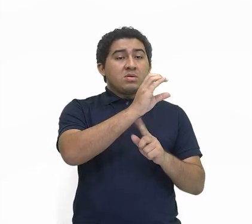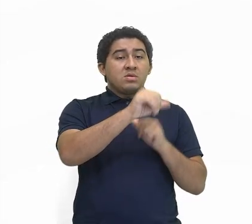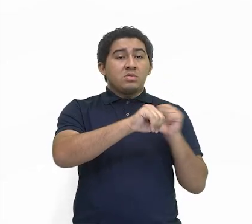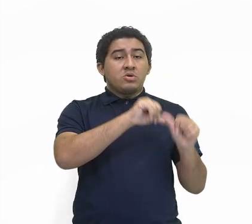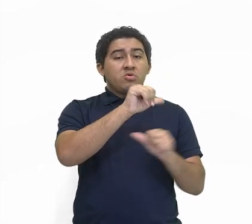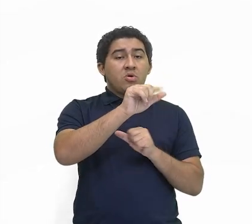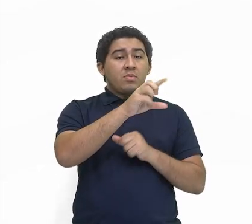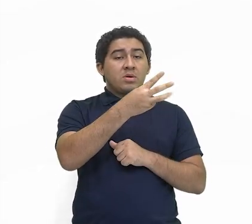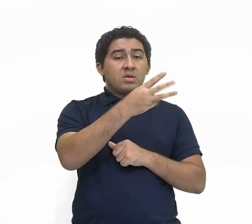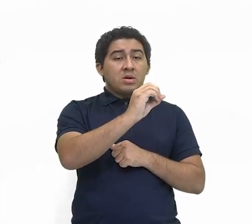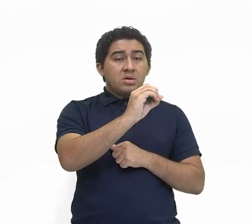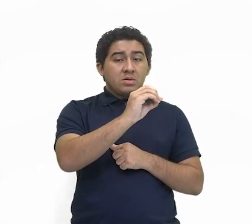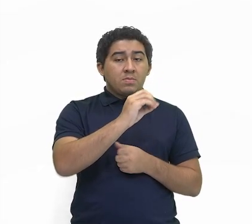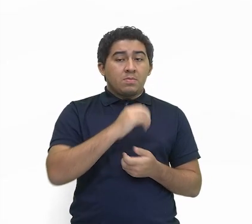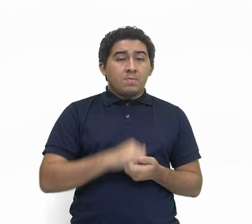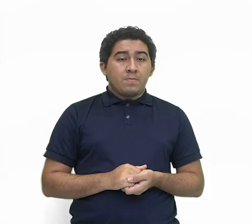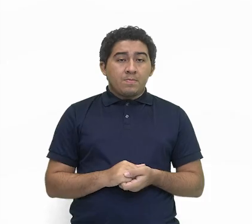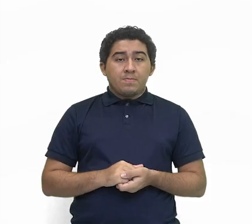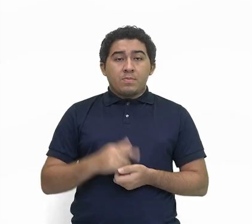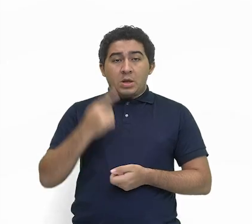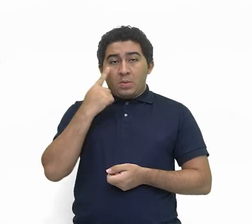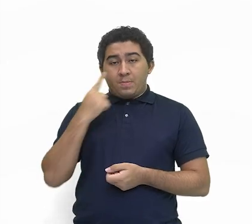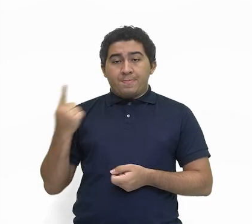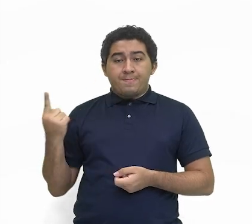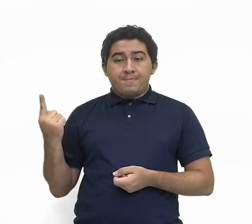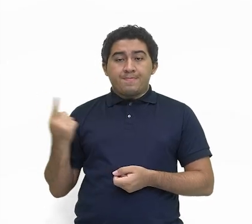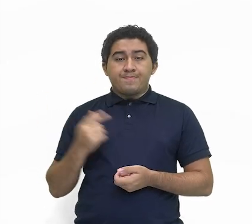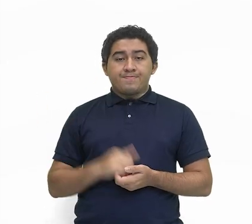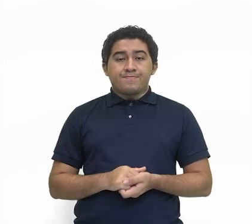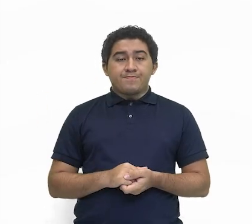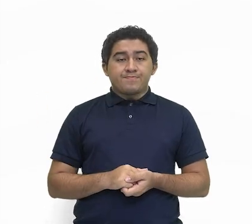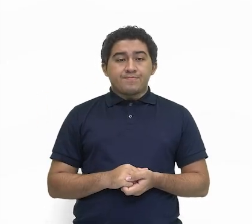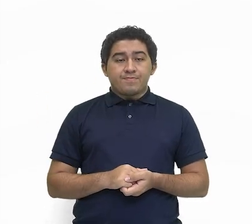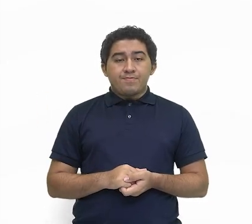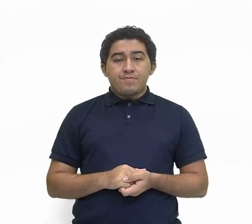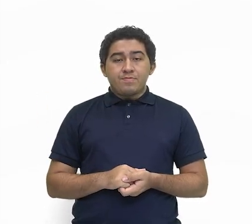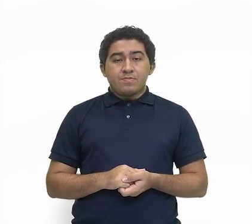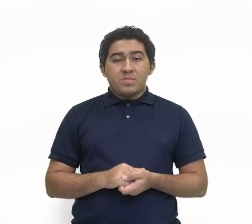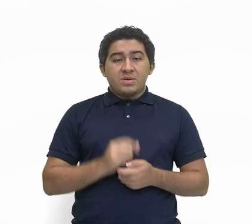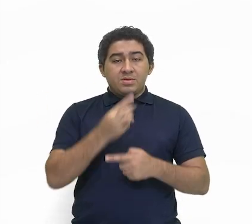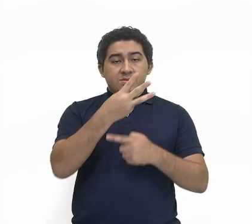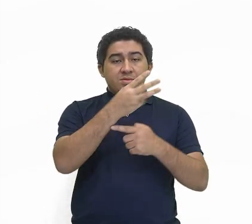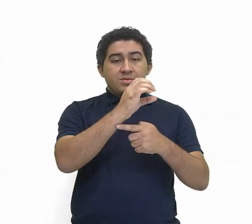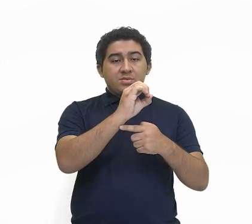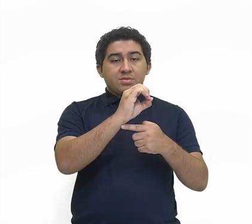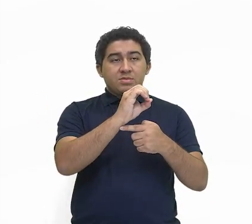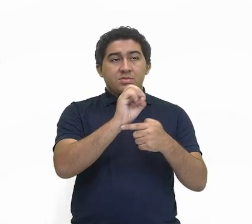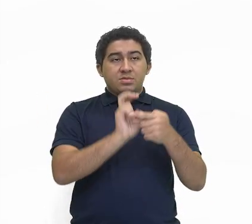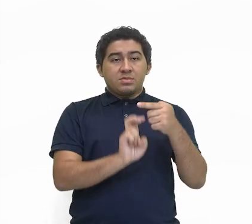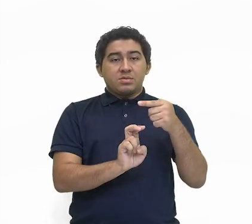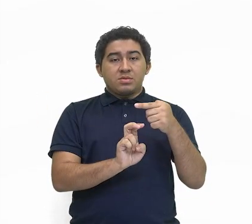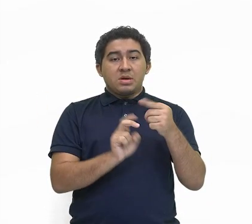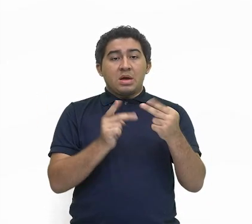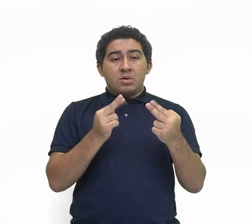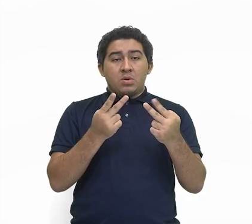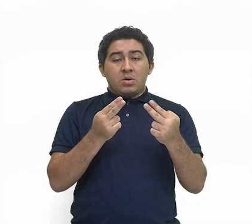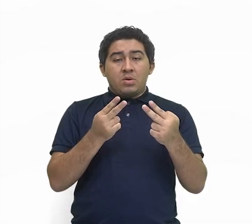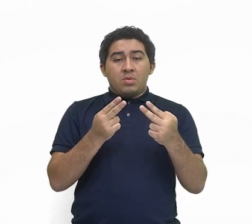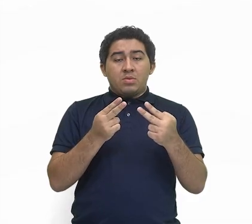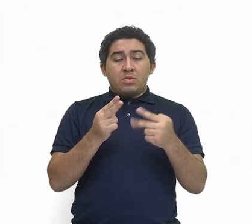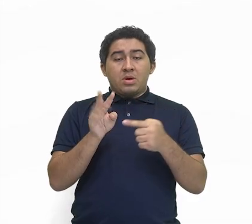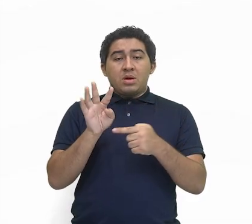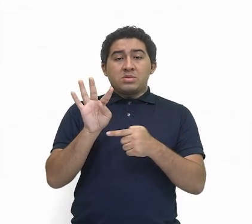o 30. Então, como é que vai ficar? Vai ficar assim, 30 dividido por 5 é igual